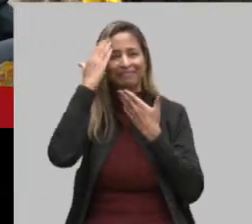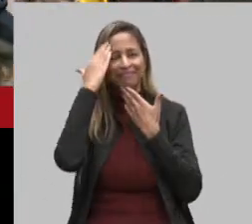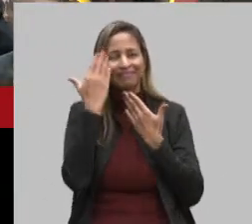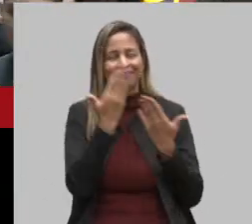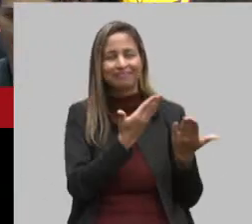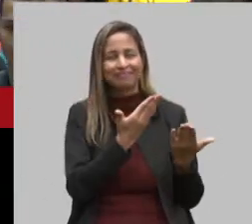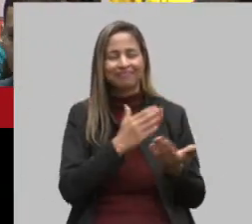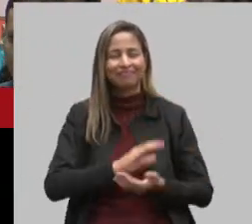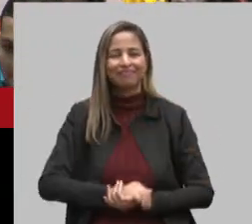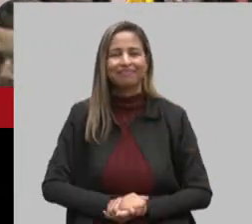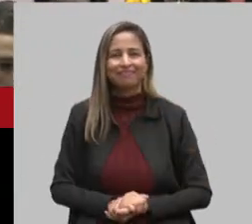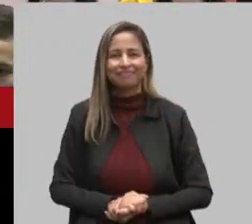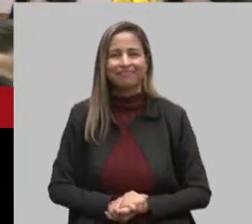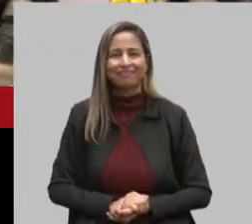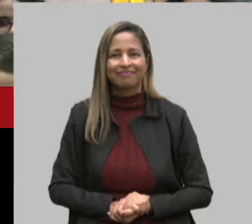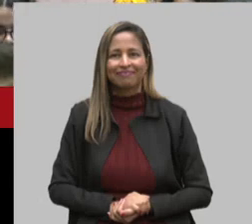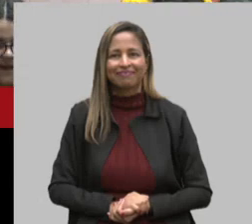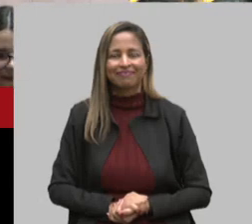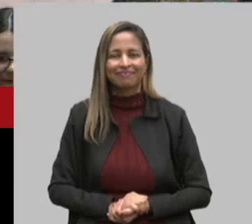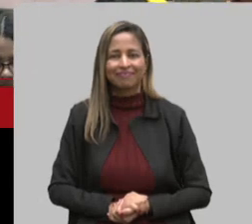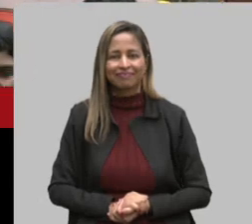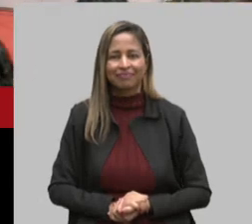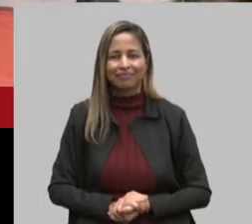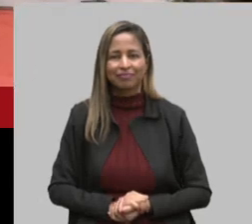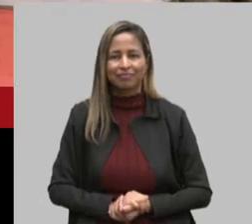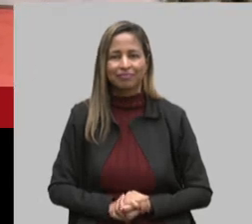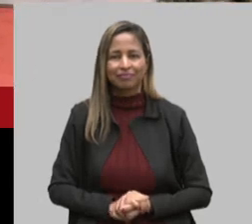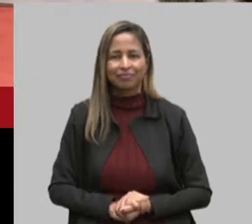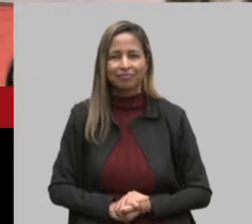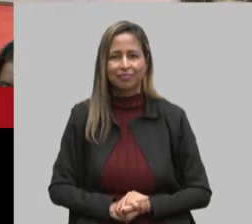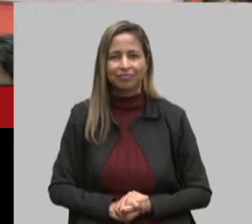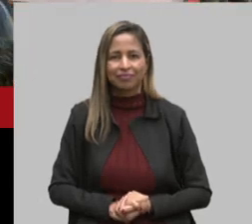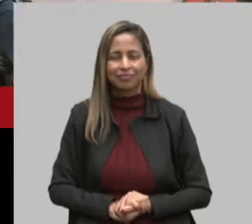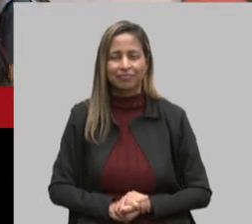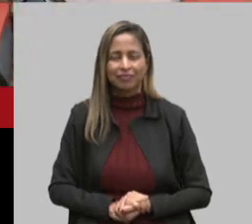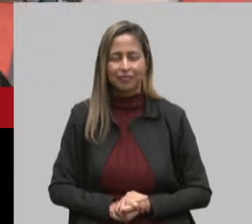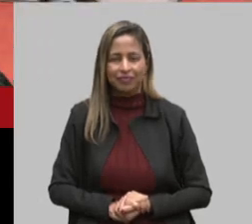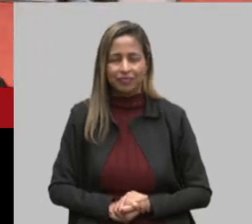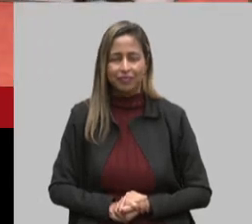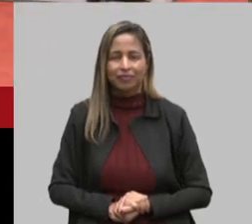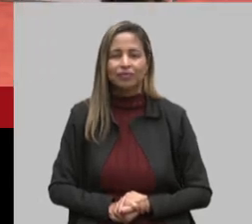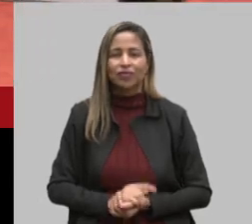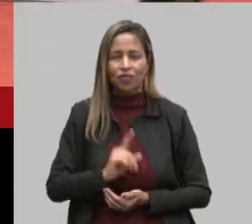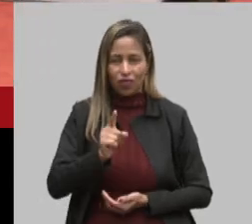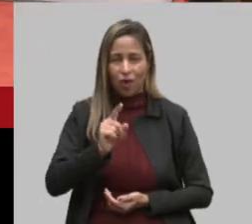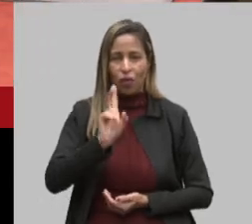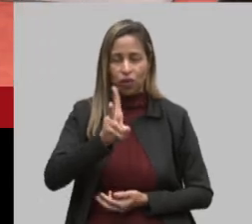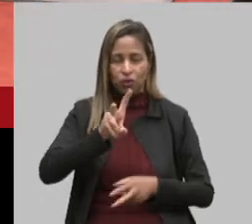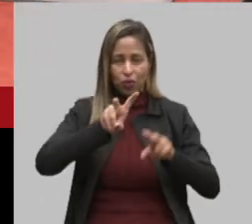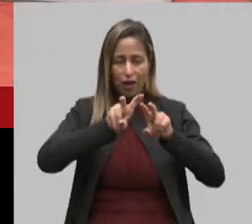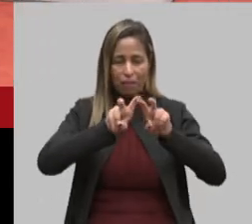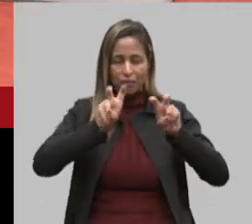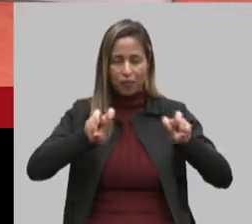Beatriz Cerqueira Muito obrigado a todos vamos então recompor a mesa